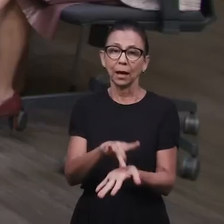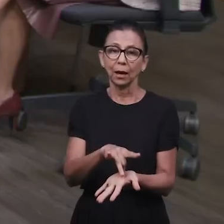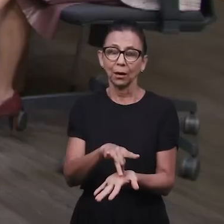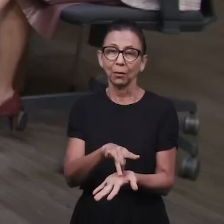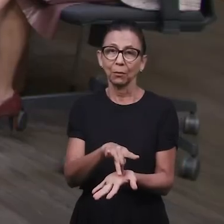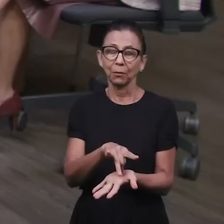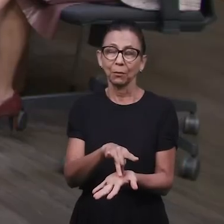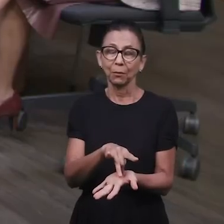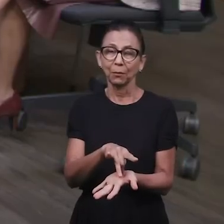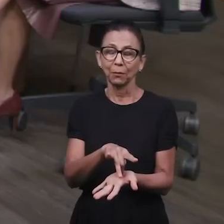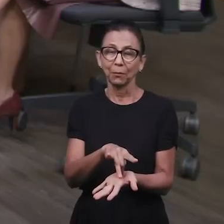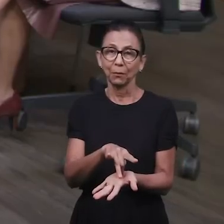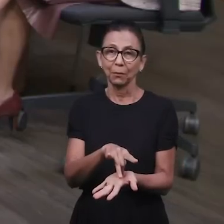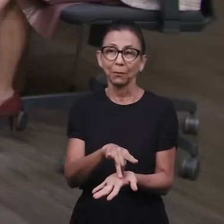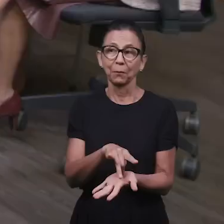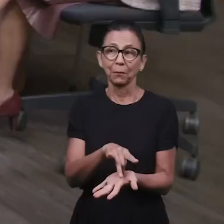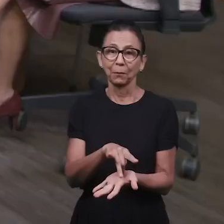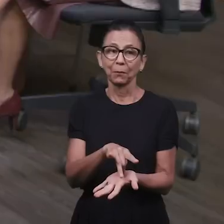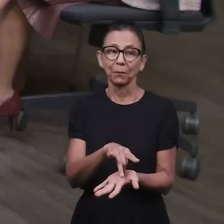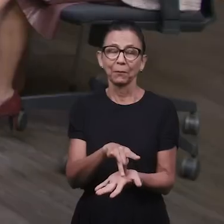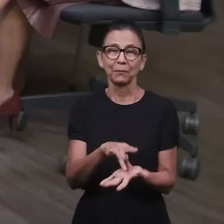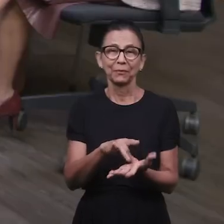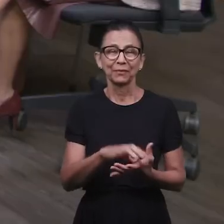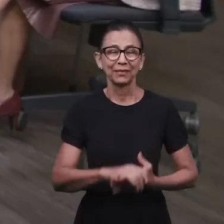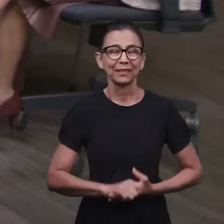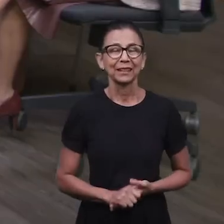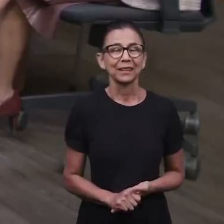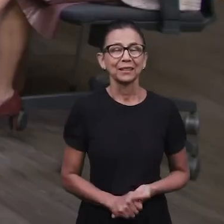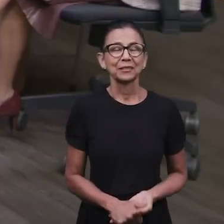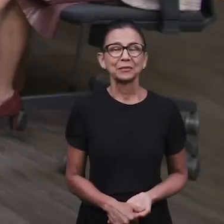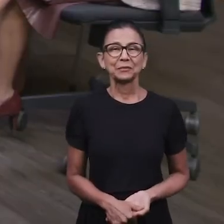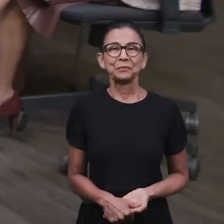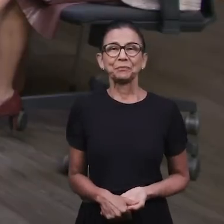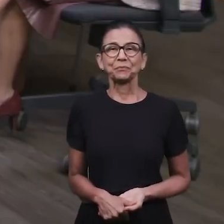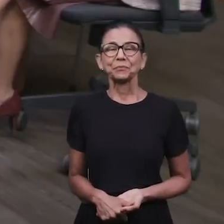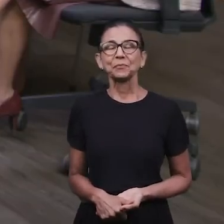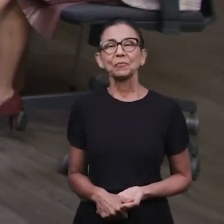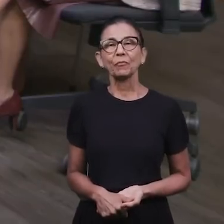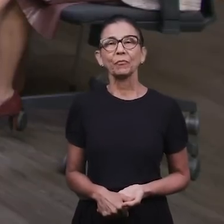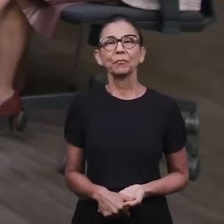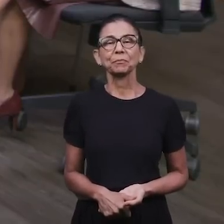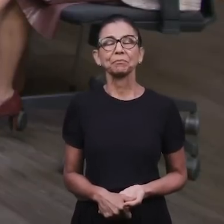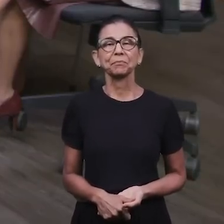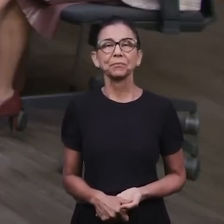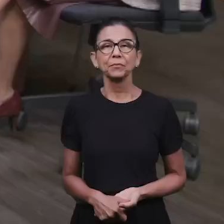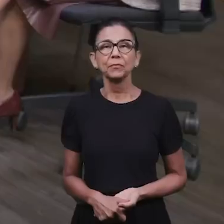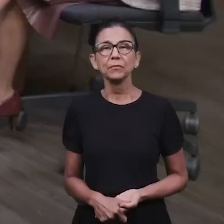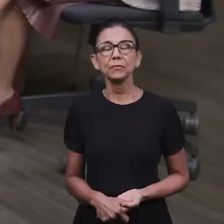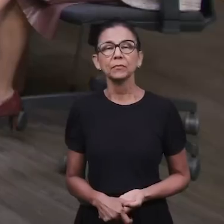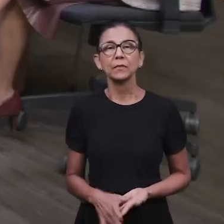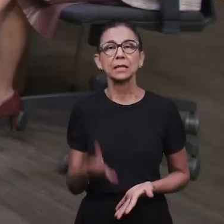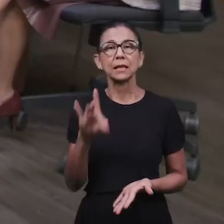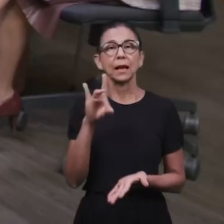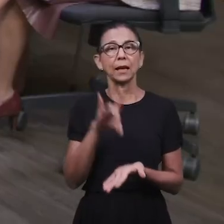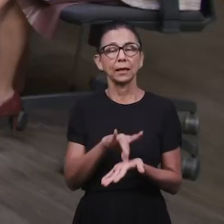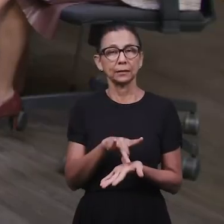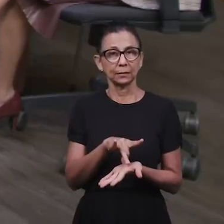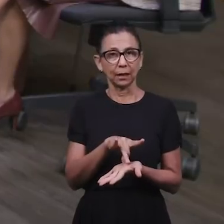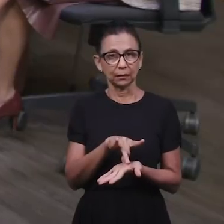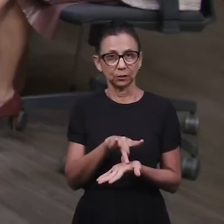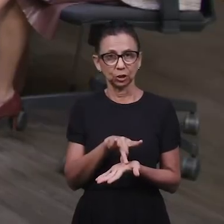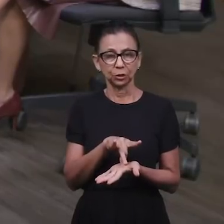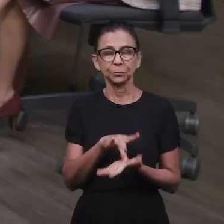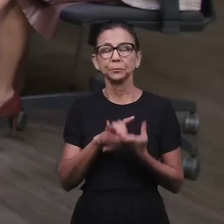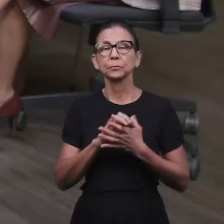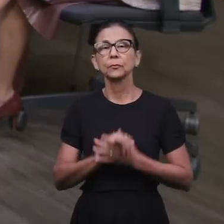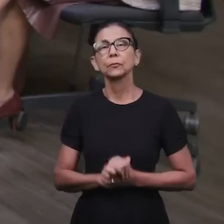de maneiras que aquele caso vai refletir uma coisa só. Apesar das